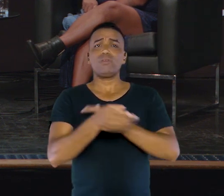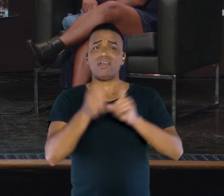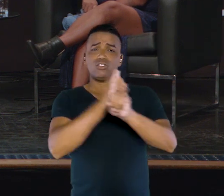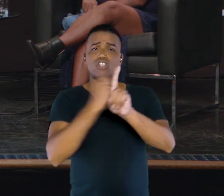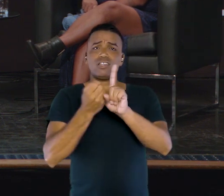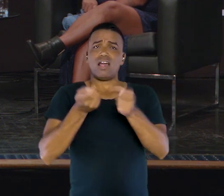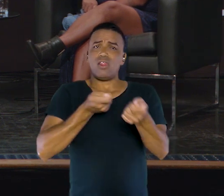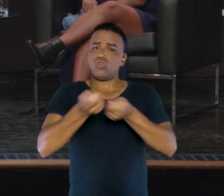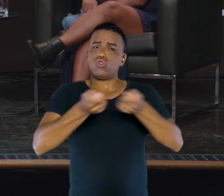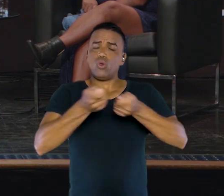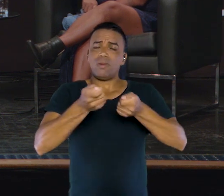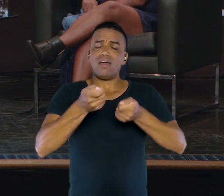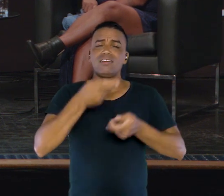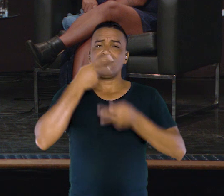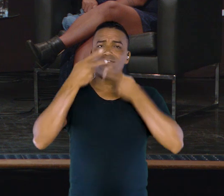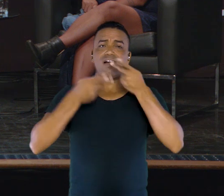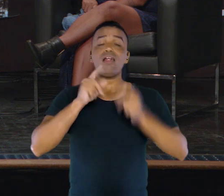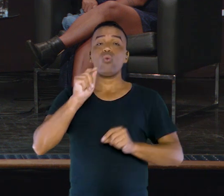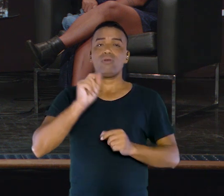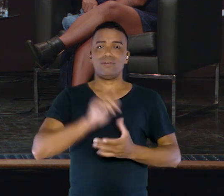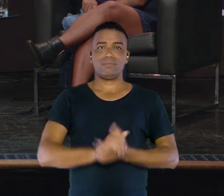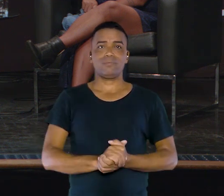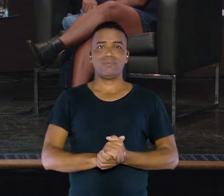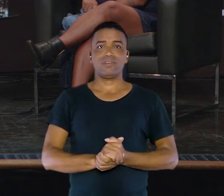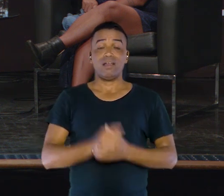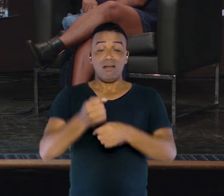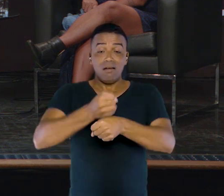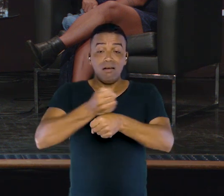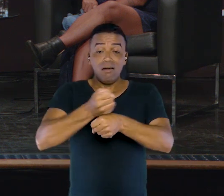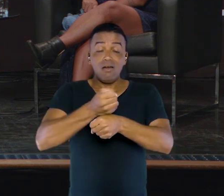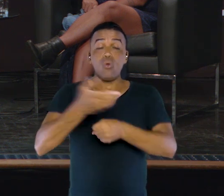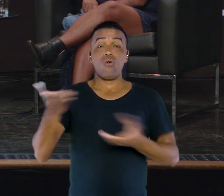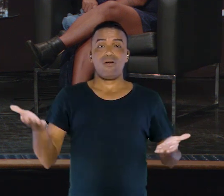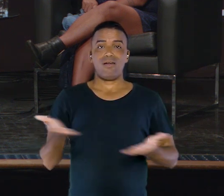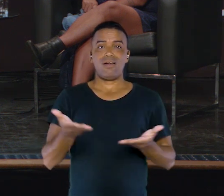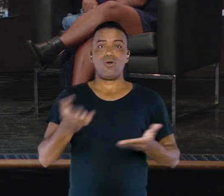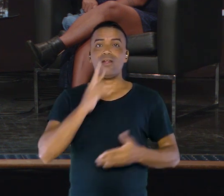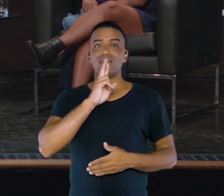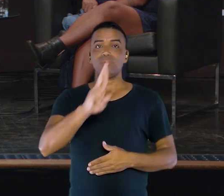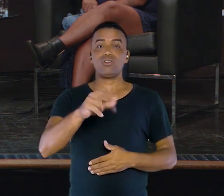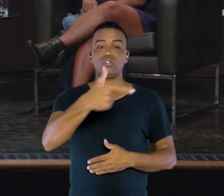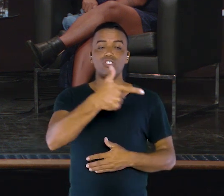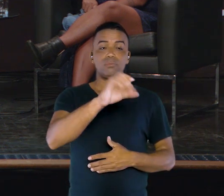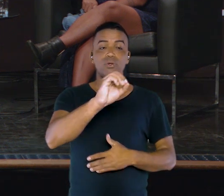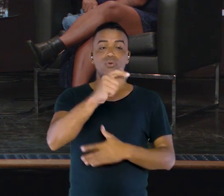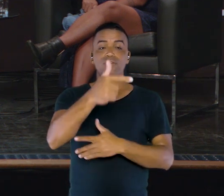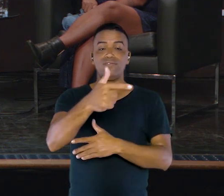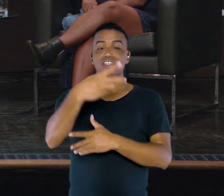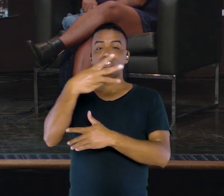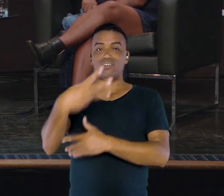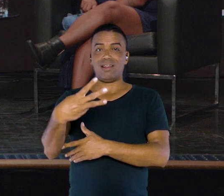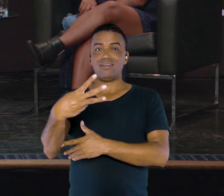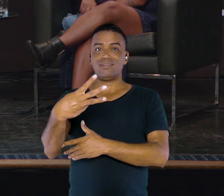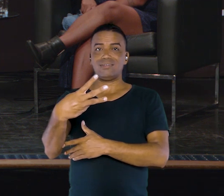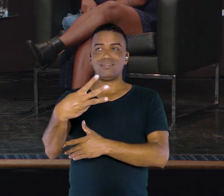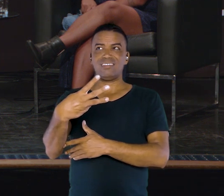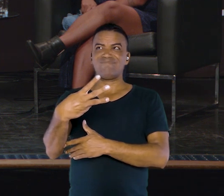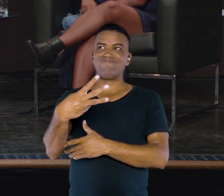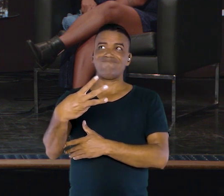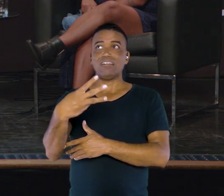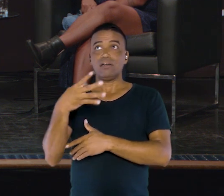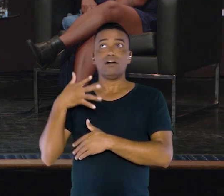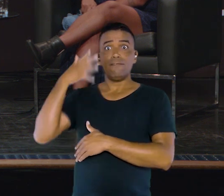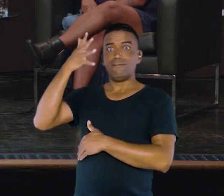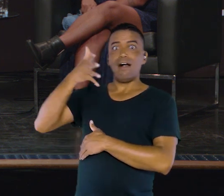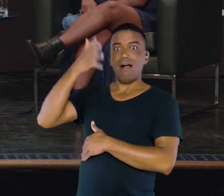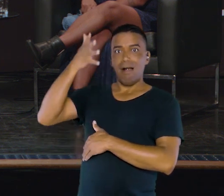dominante de dizer que em que ano a gente está agora? E a resposta é 2023, né? E eu acho que essa